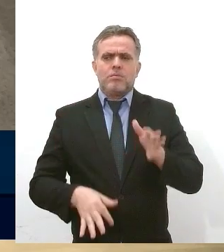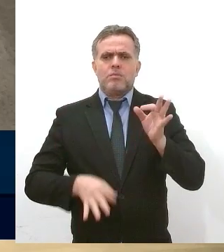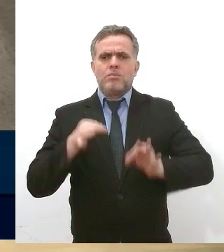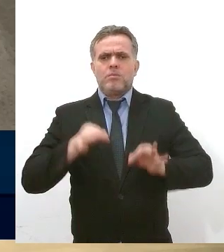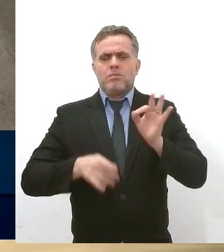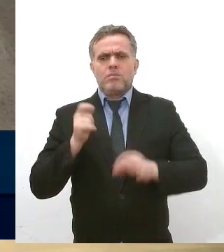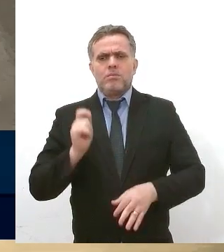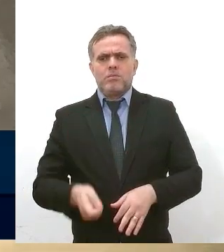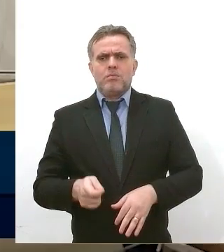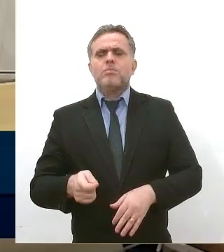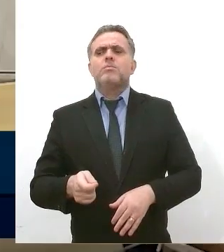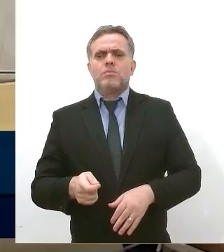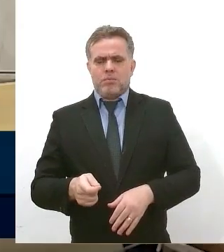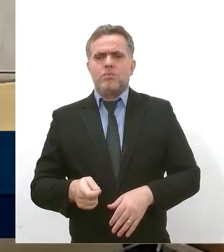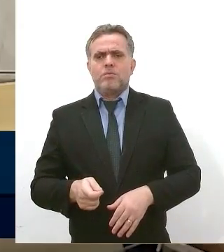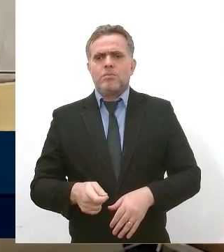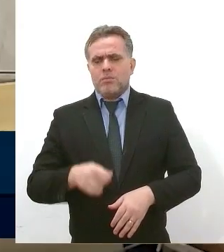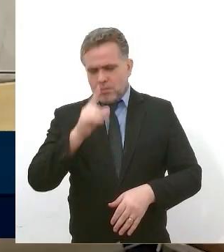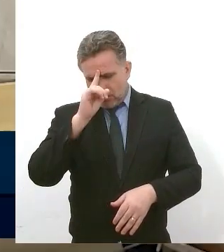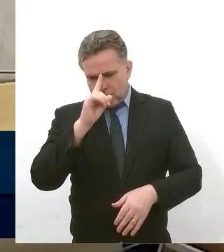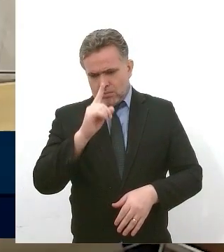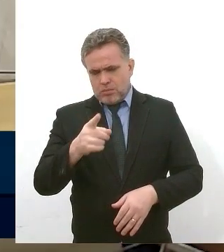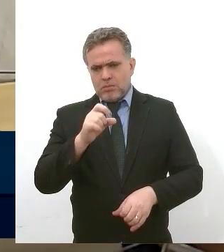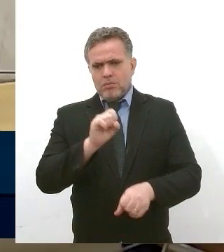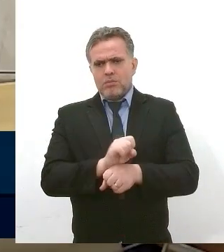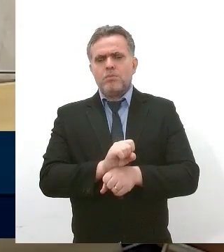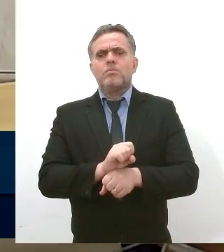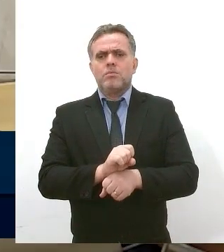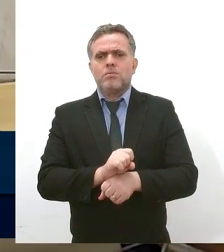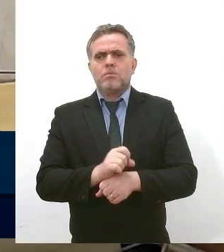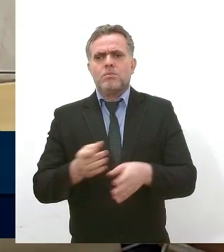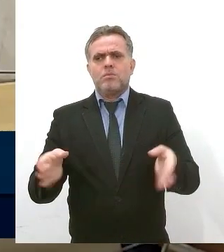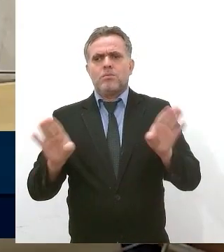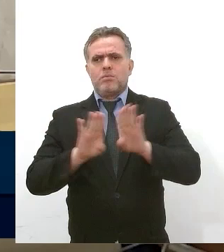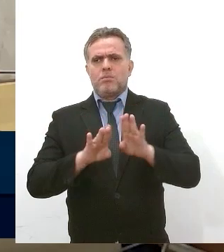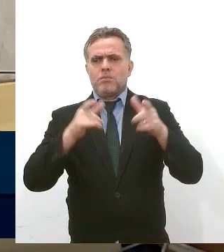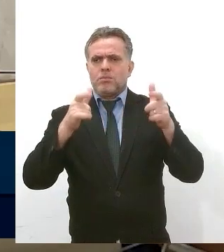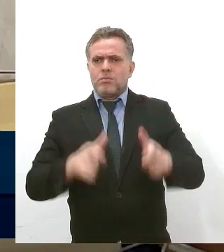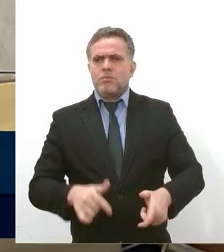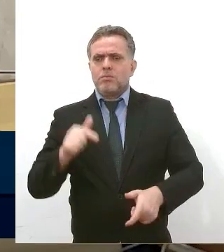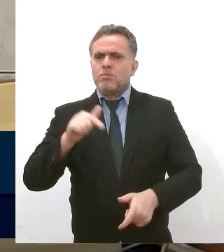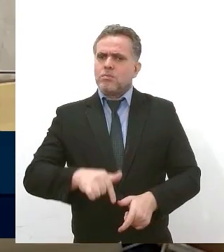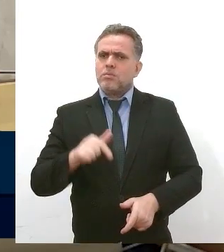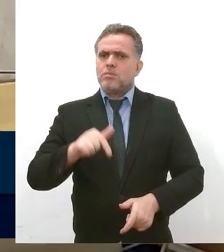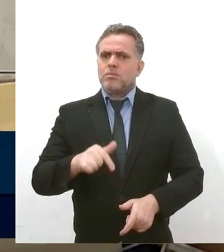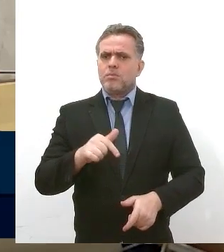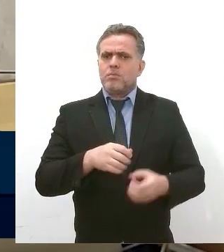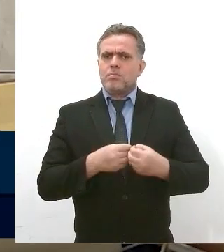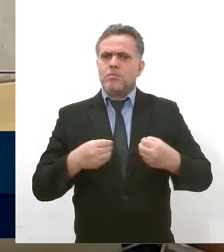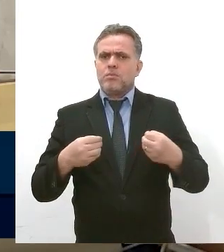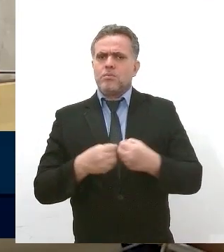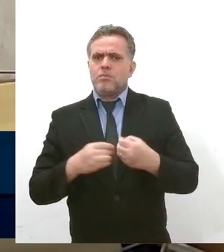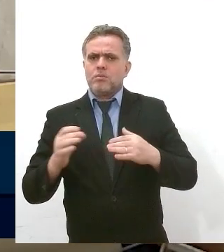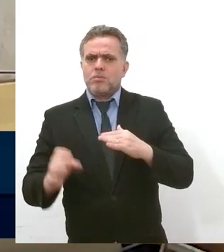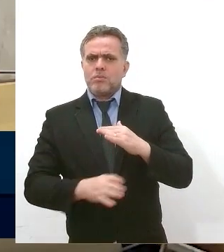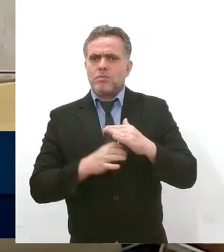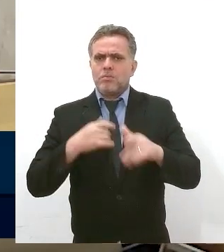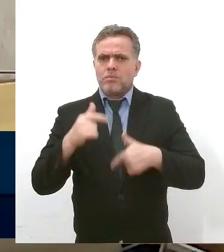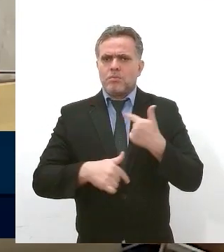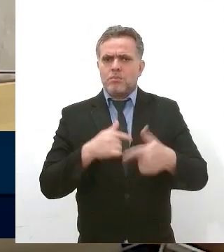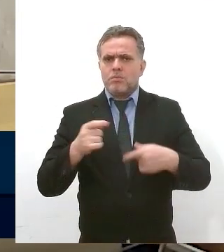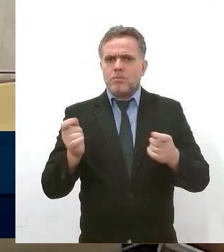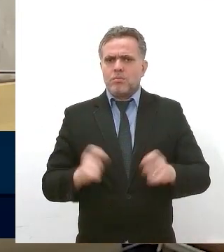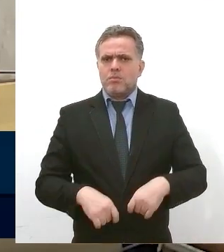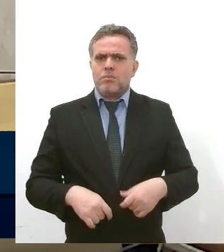suspendendo e determinando o fechamento de um aterro aqui, salvo engano, de uma empresa que atua em Rosário do Catete. Com